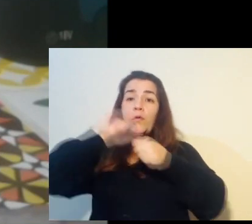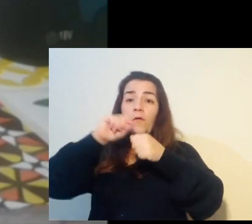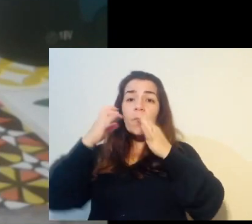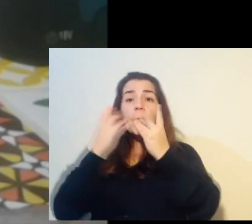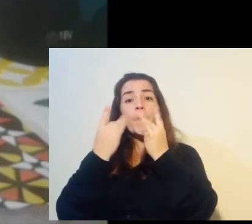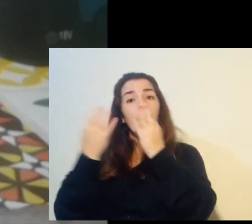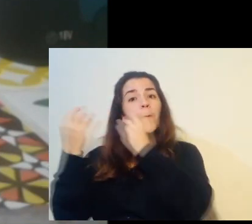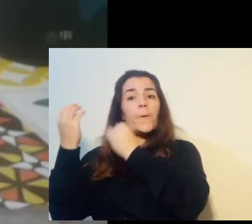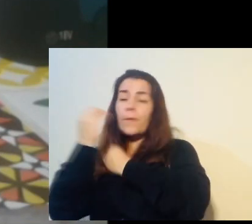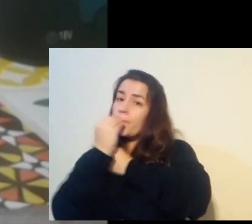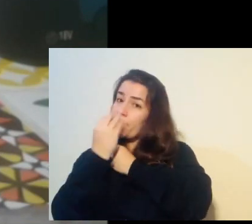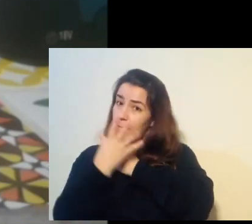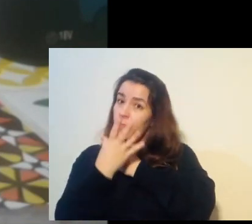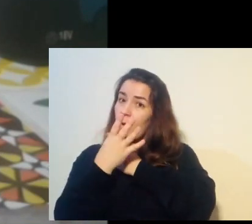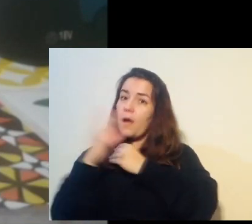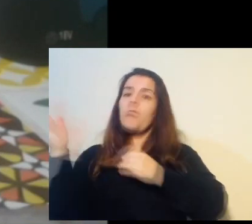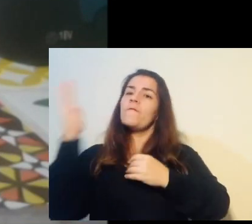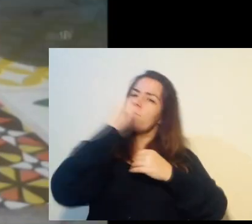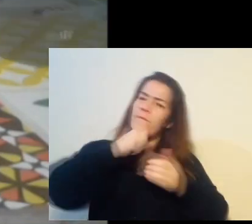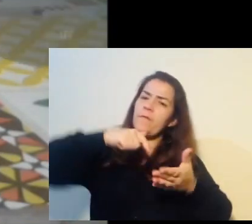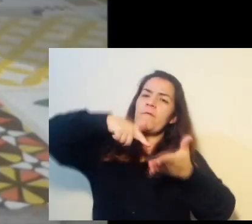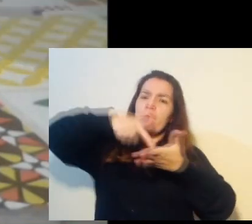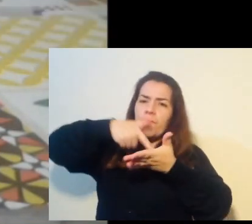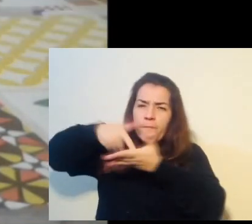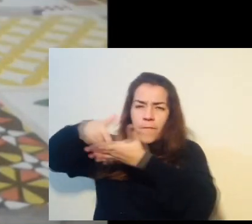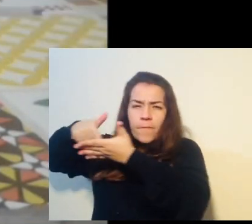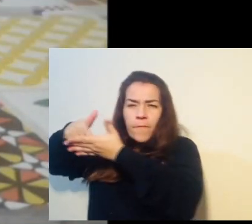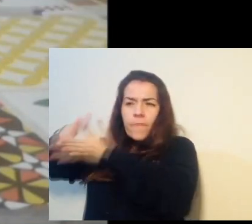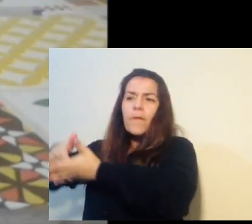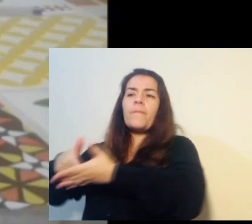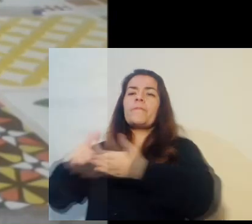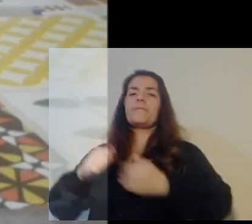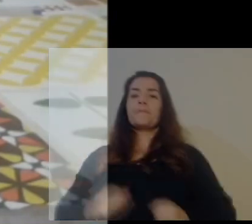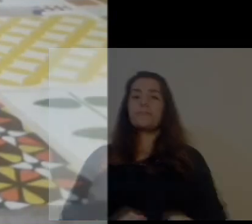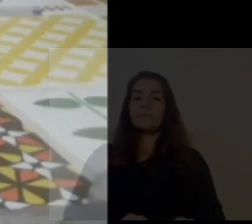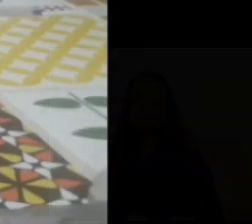dessa nossa flauta, tá bom? Então, bora furar.